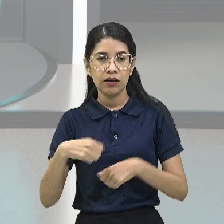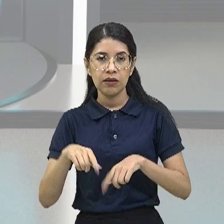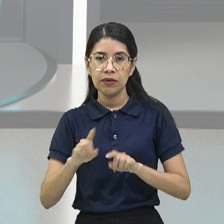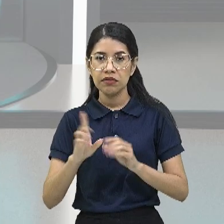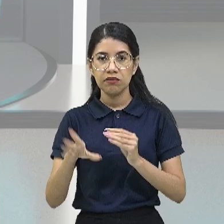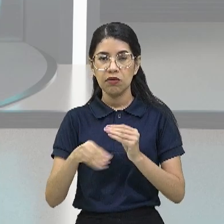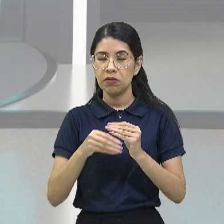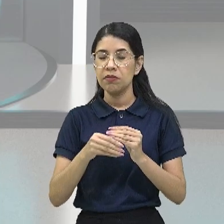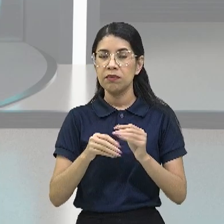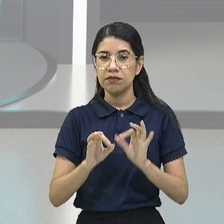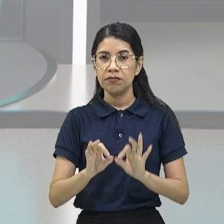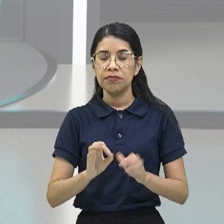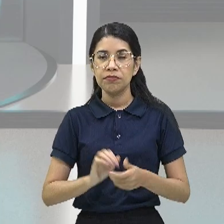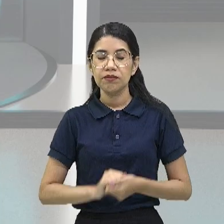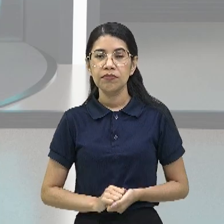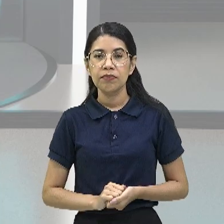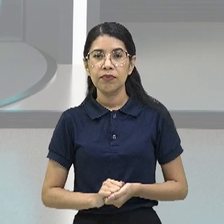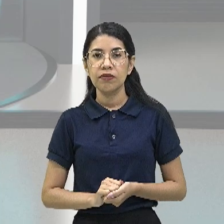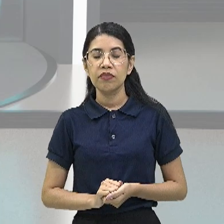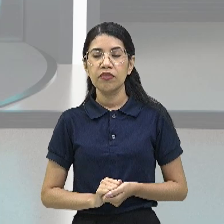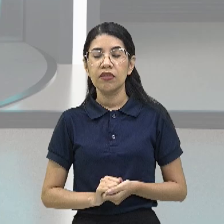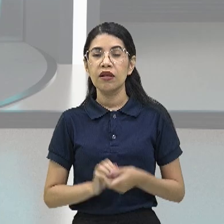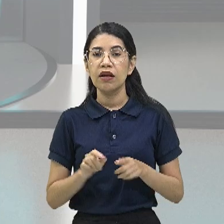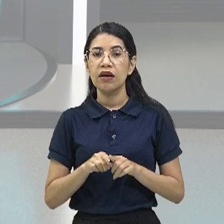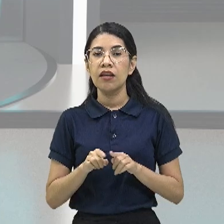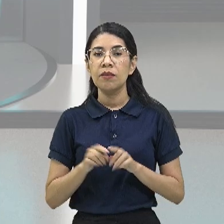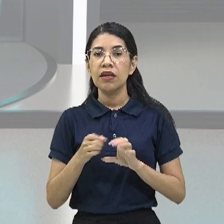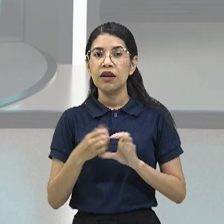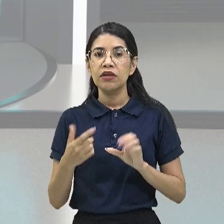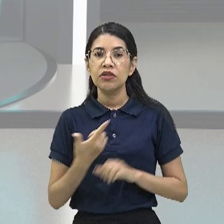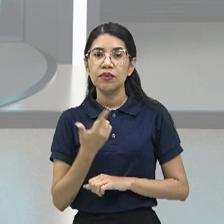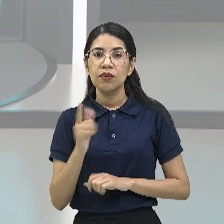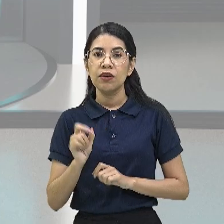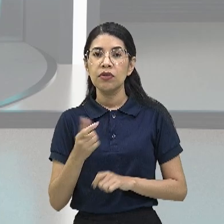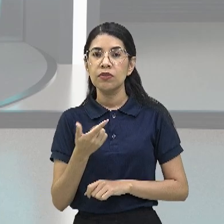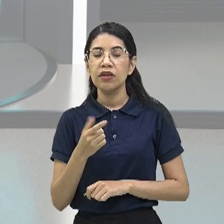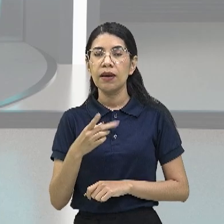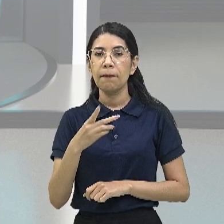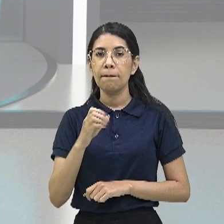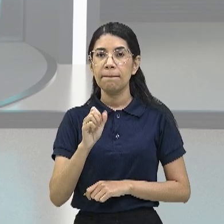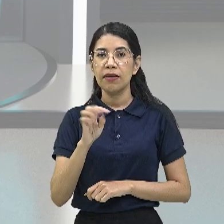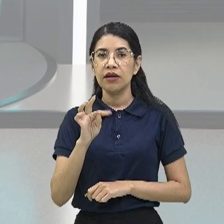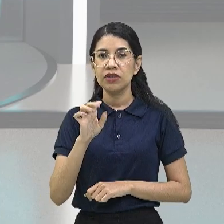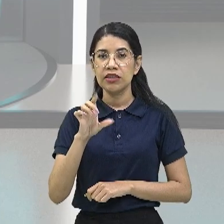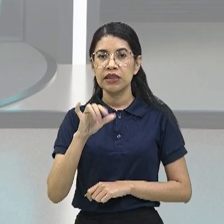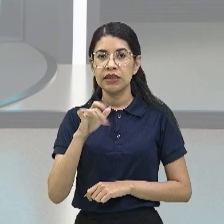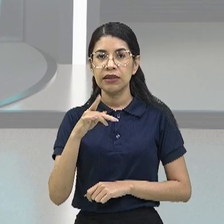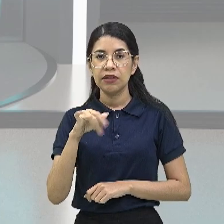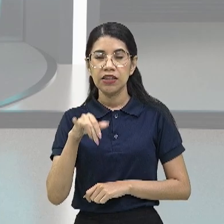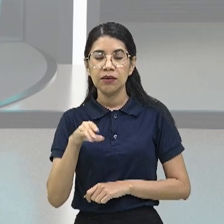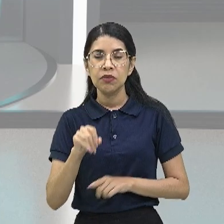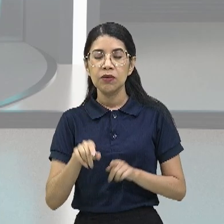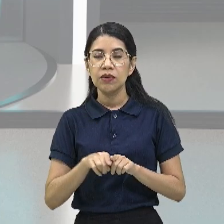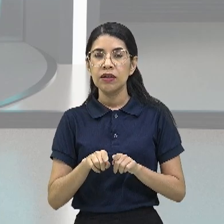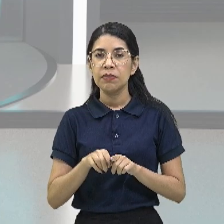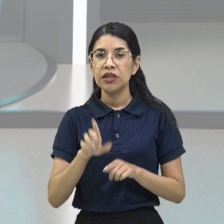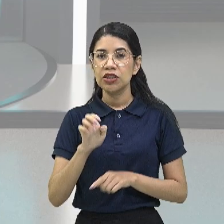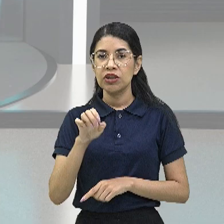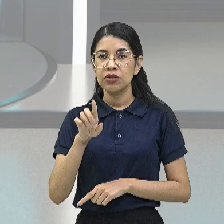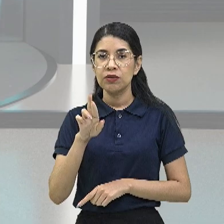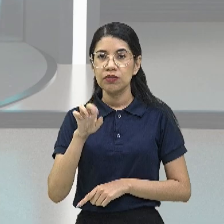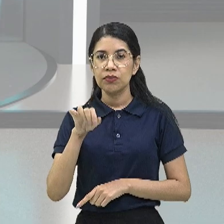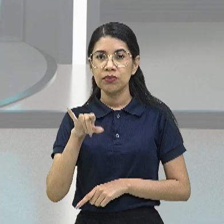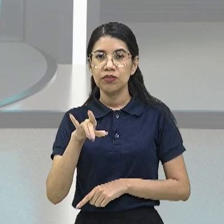bom? E que mais? Vamos lá. Eles não possuem particípio ou gerúndio. Como eles não são conjugados,